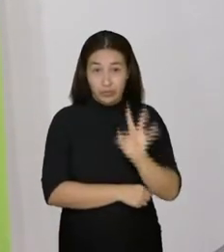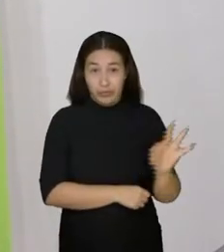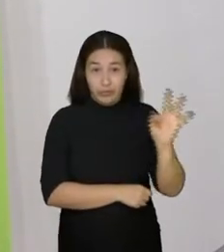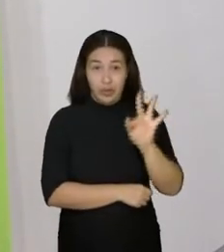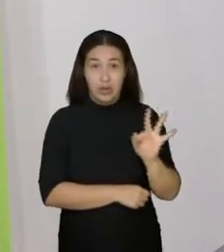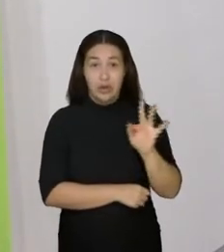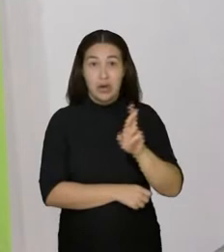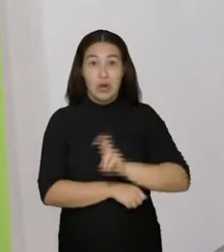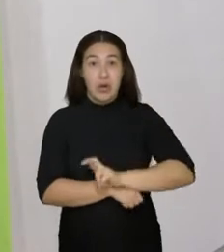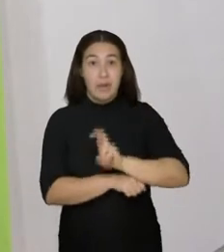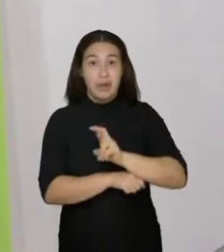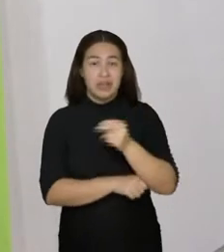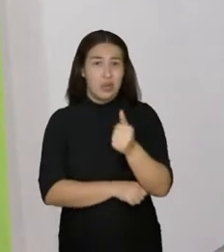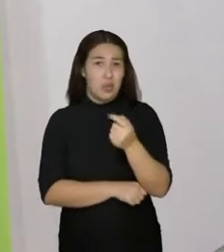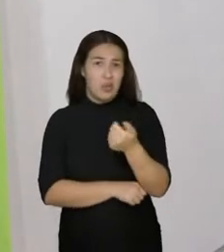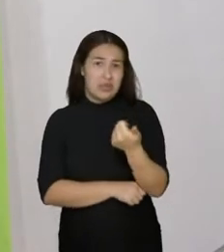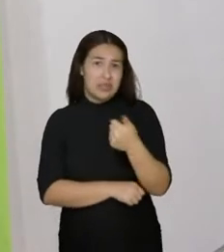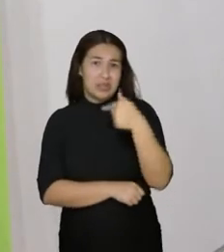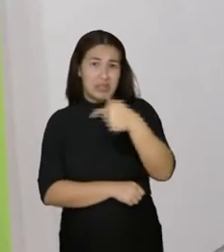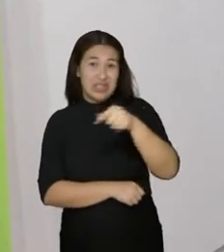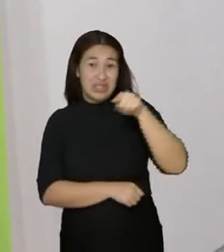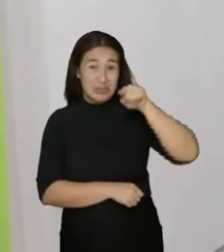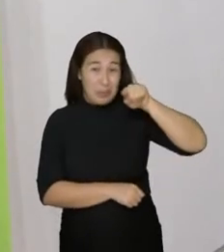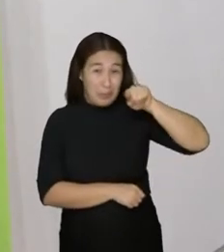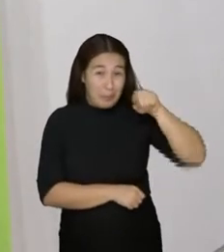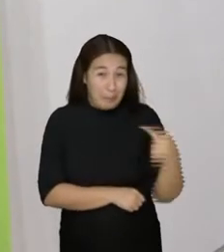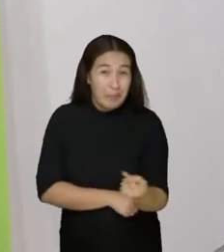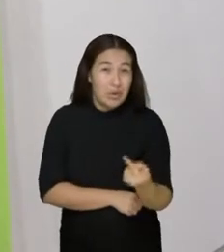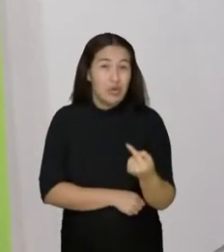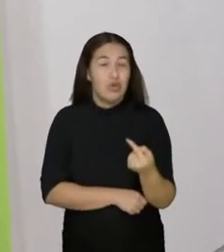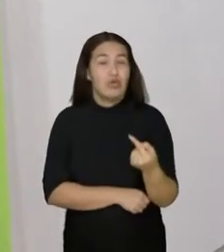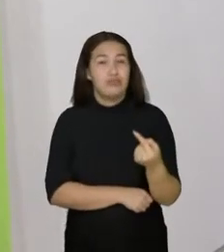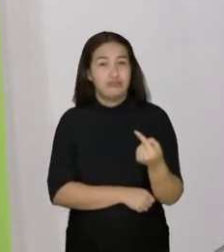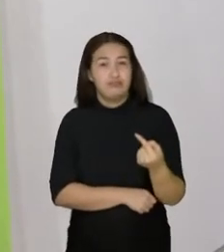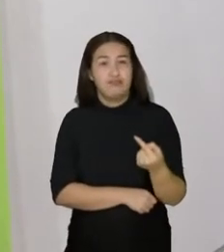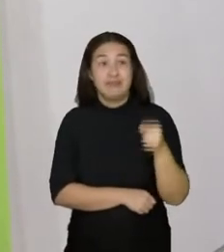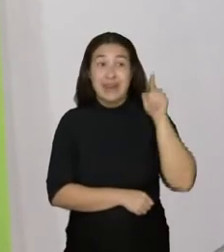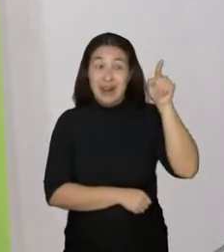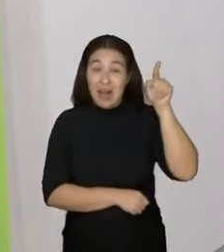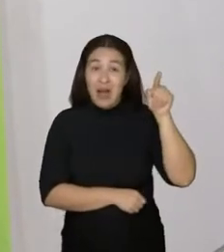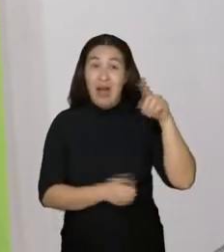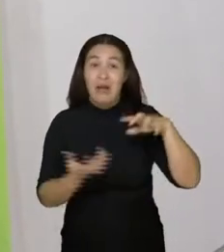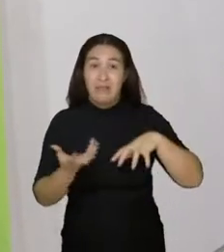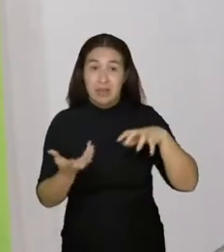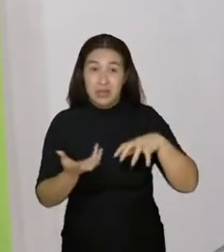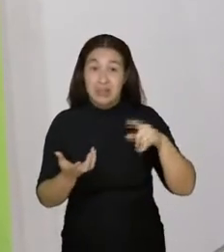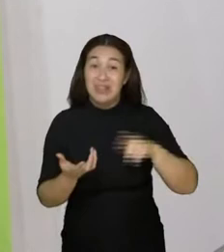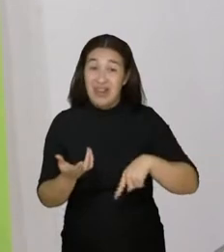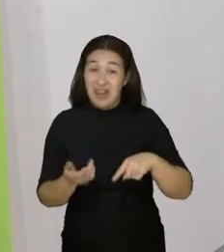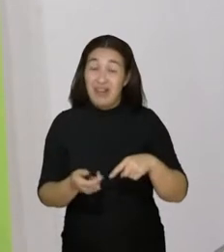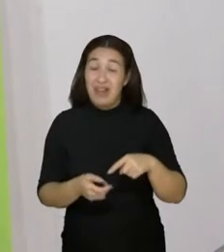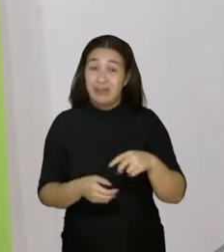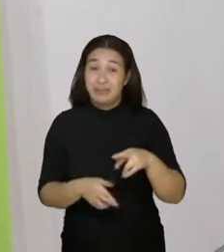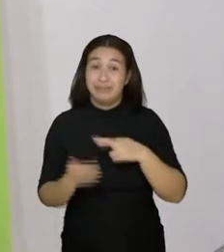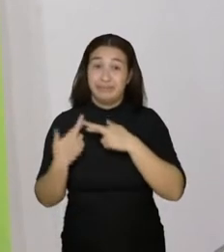7 milhões de catarinenses lá no Congresso Nacional É de fato uma